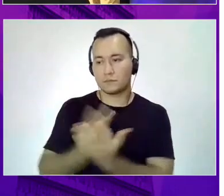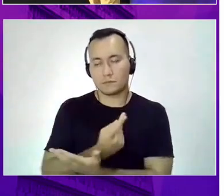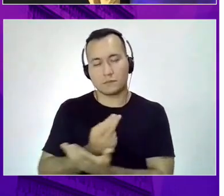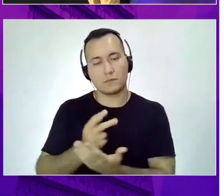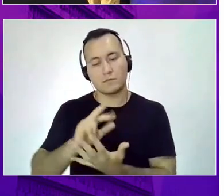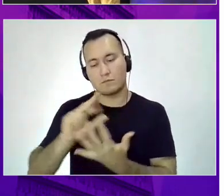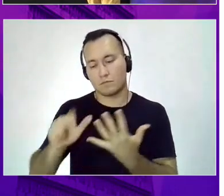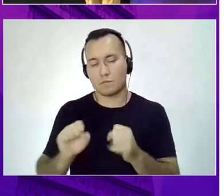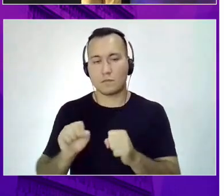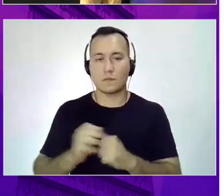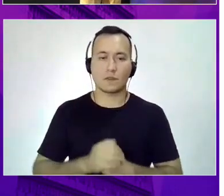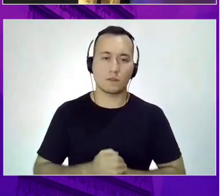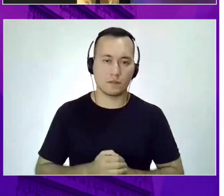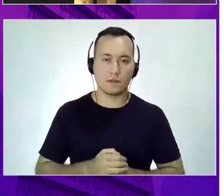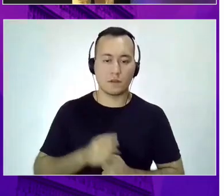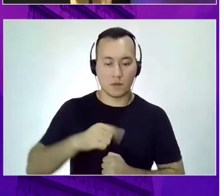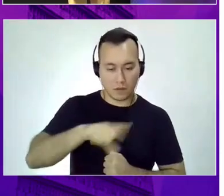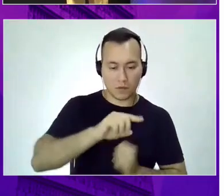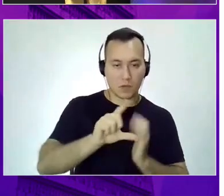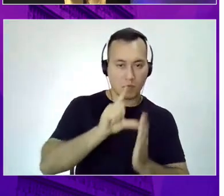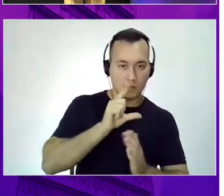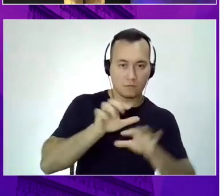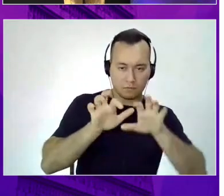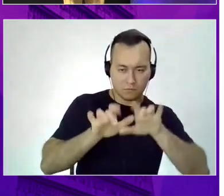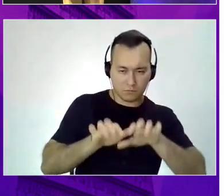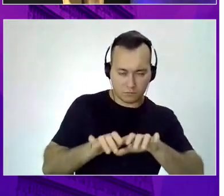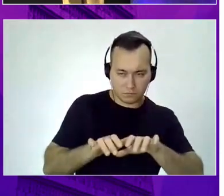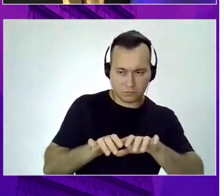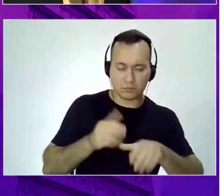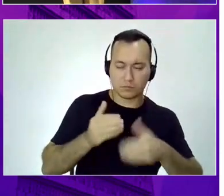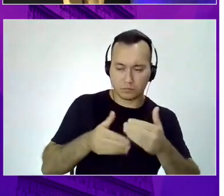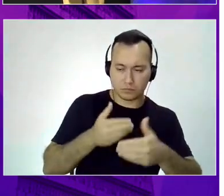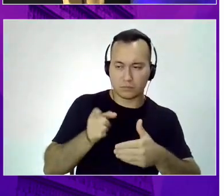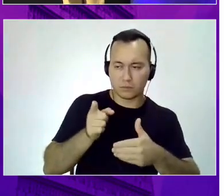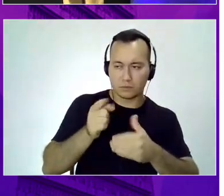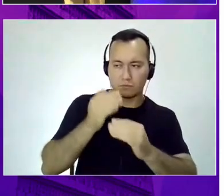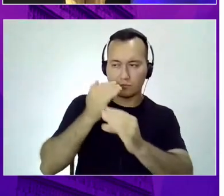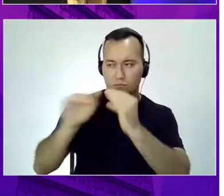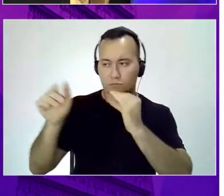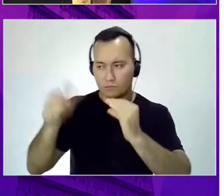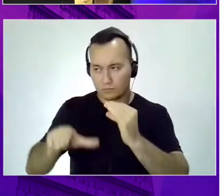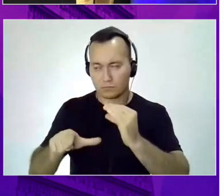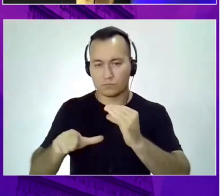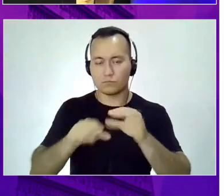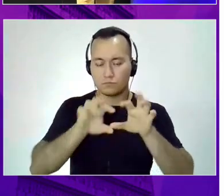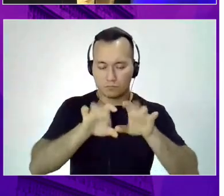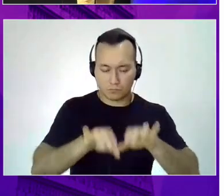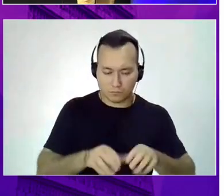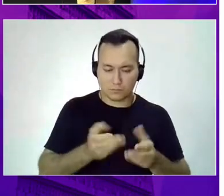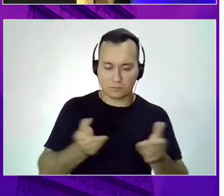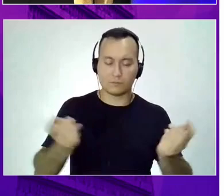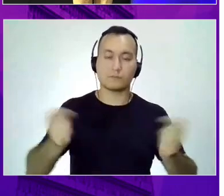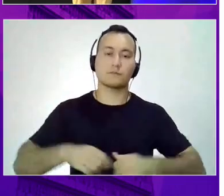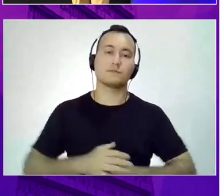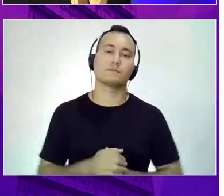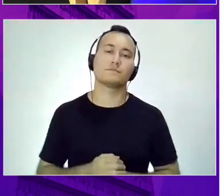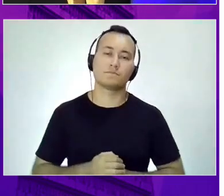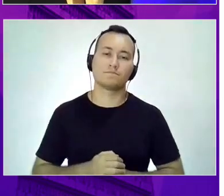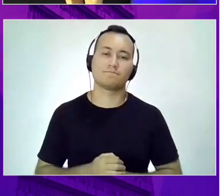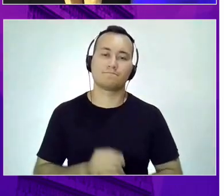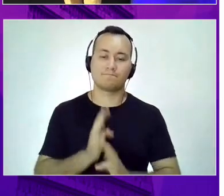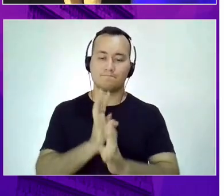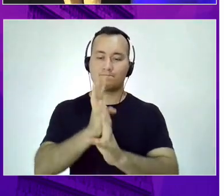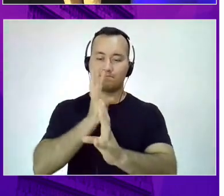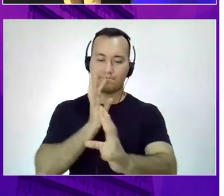tudo configurável. E esse reenvio é feito, o consumo dessas filas para novamente